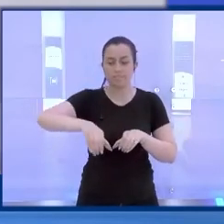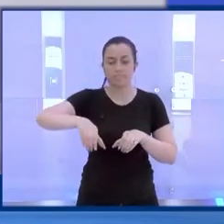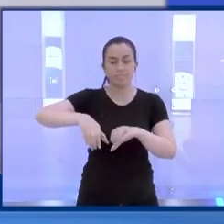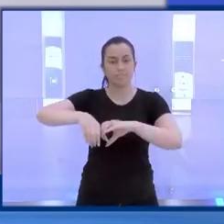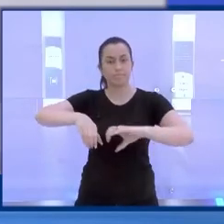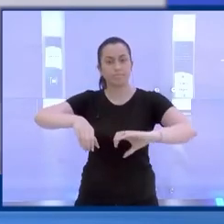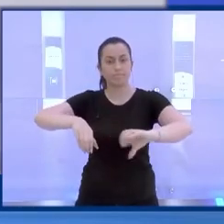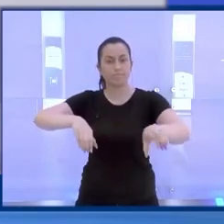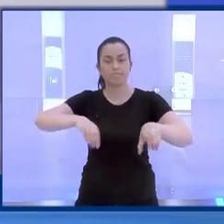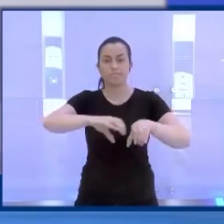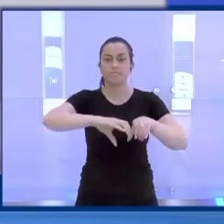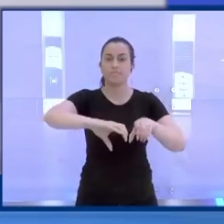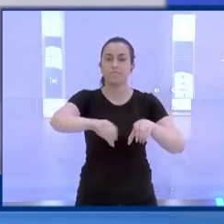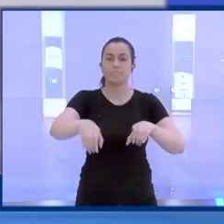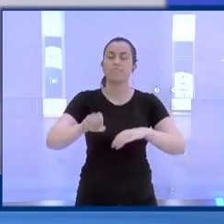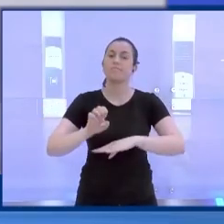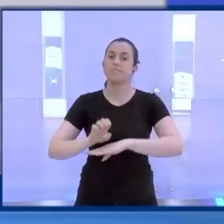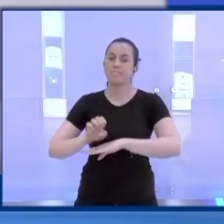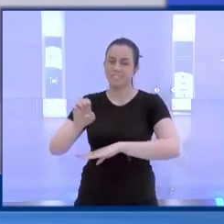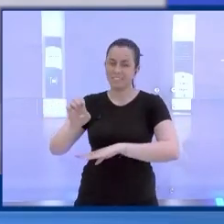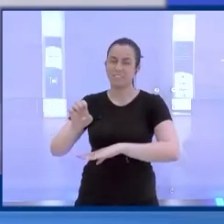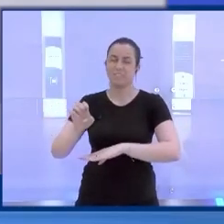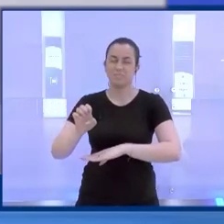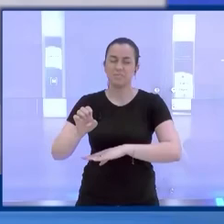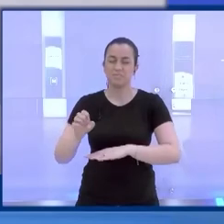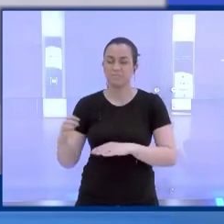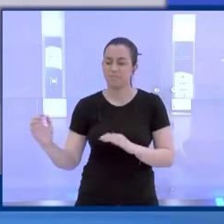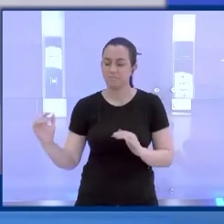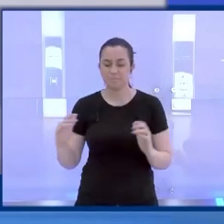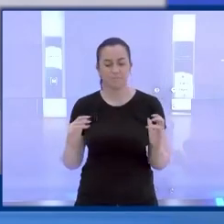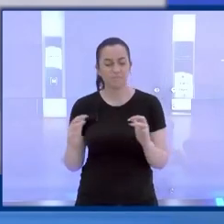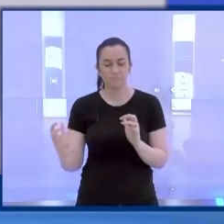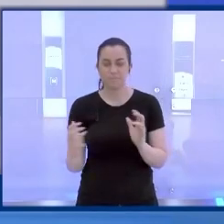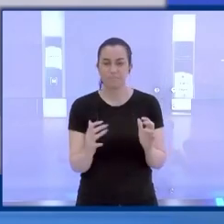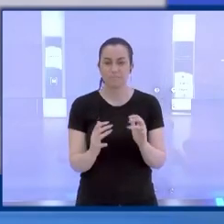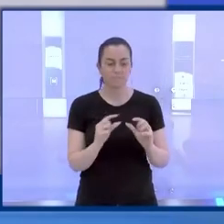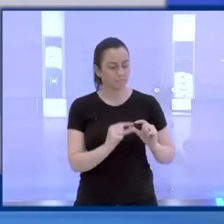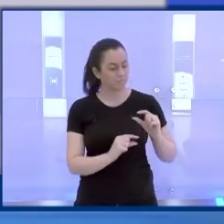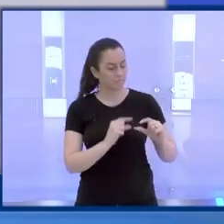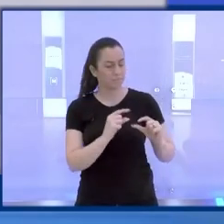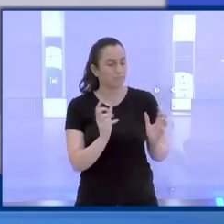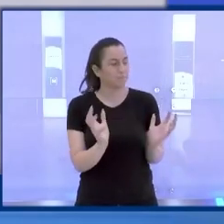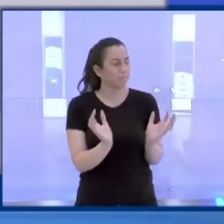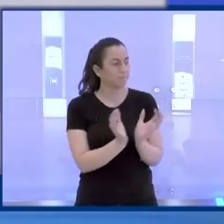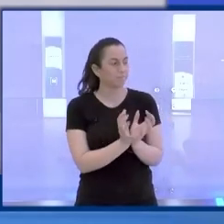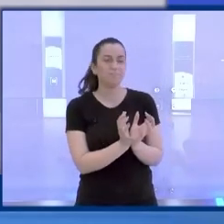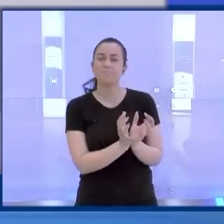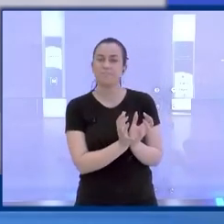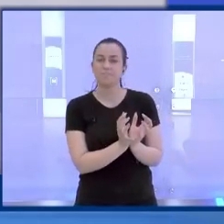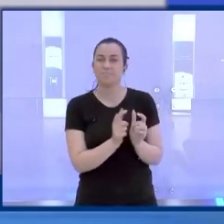assim, o conjunto de obrigações numa relação que, eu